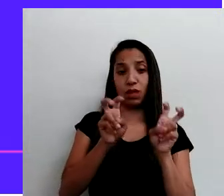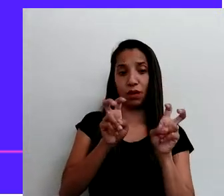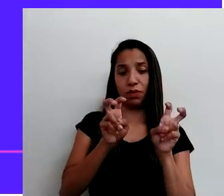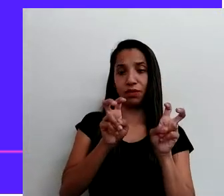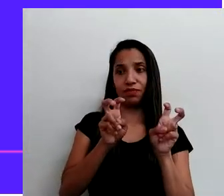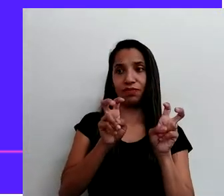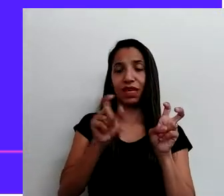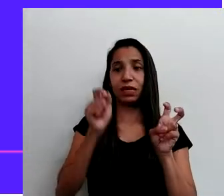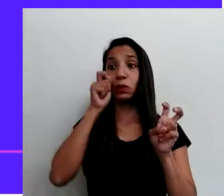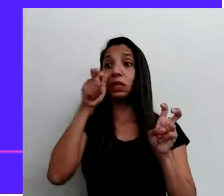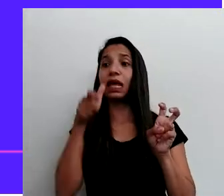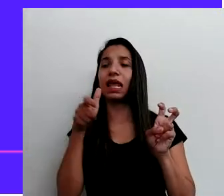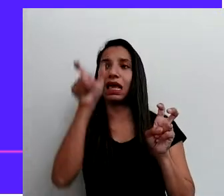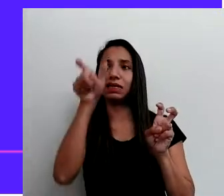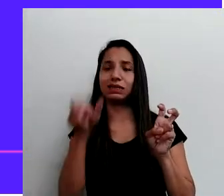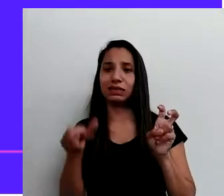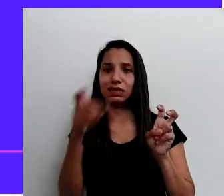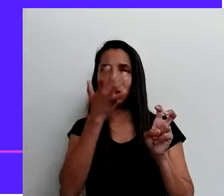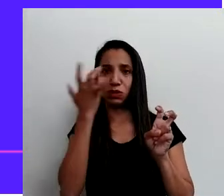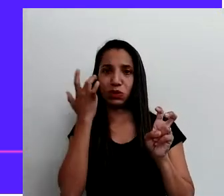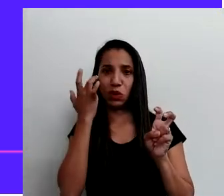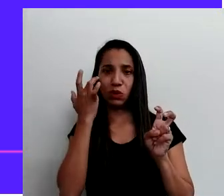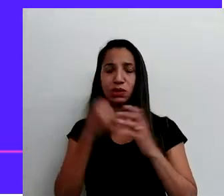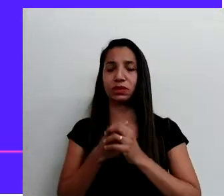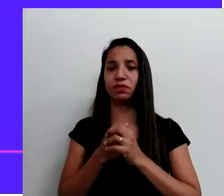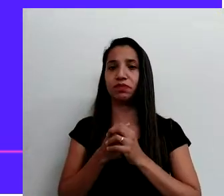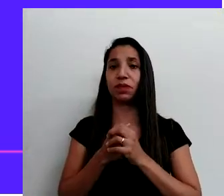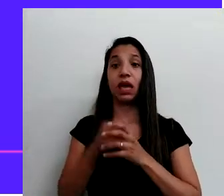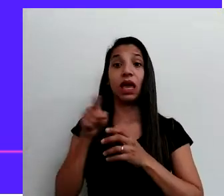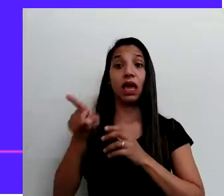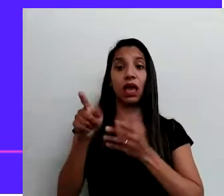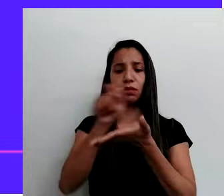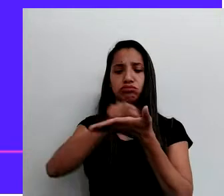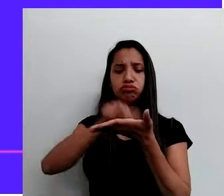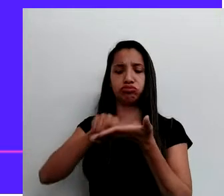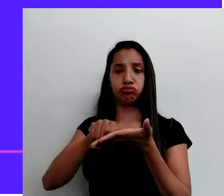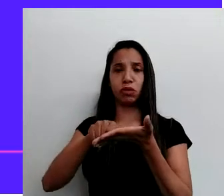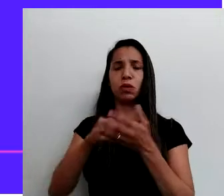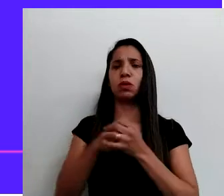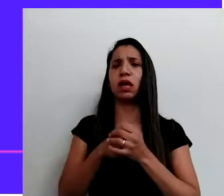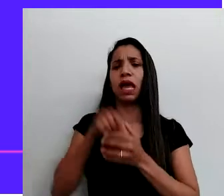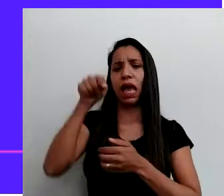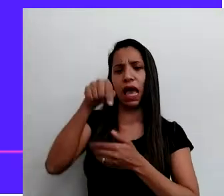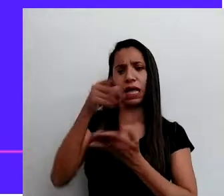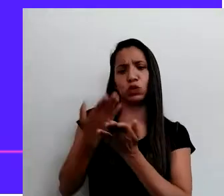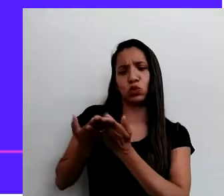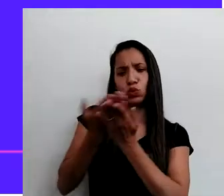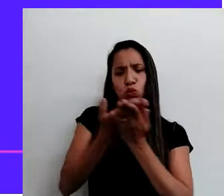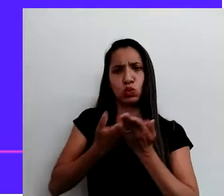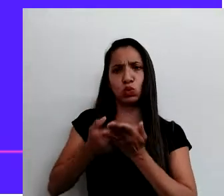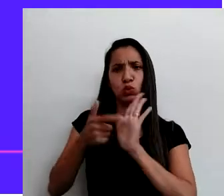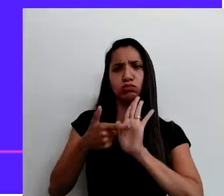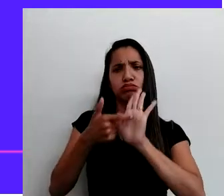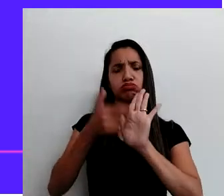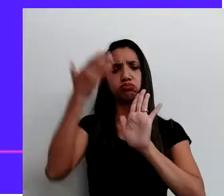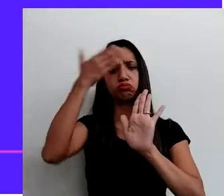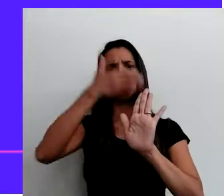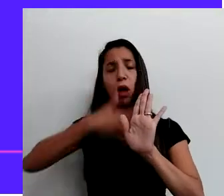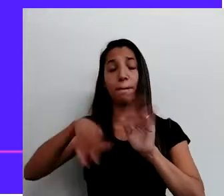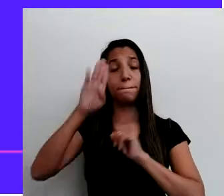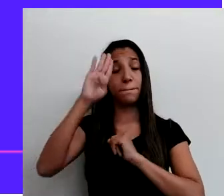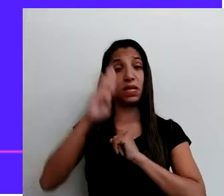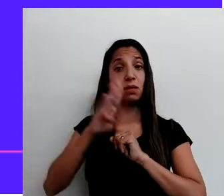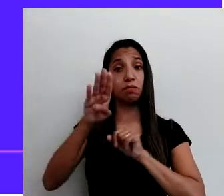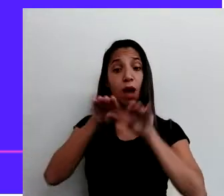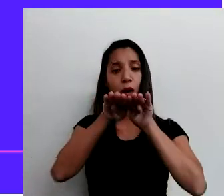esse estudo encontra nova evidência de que o principal mecanismo pelo qual a desigualdade